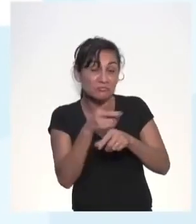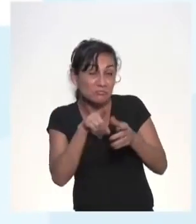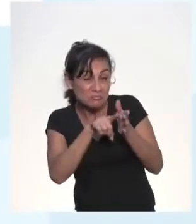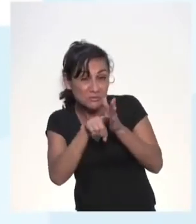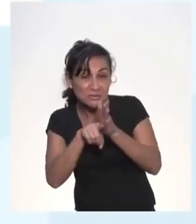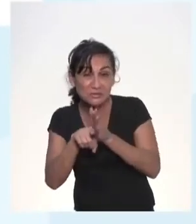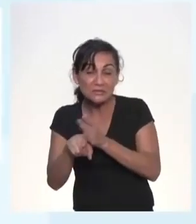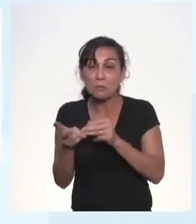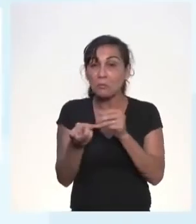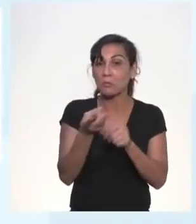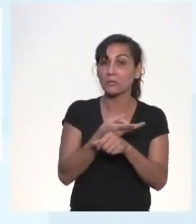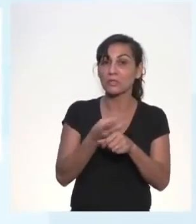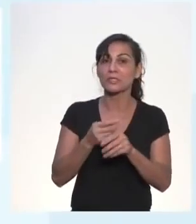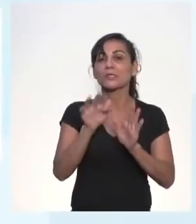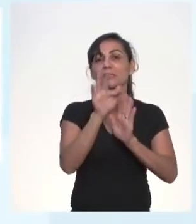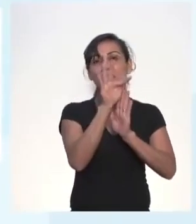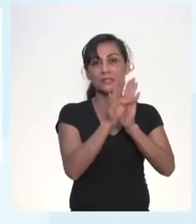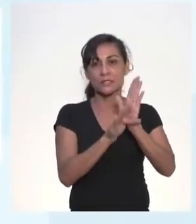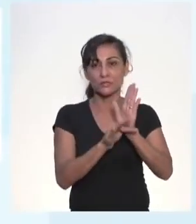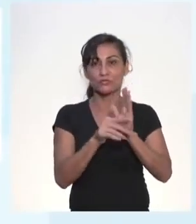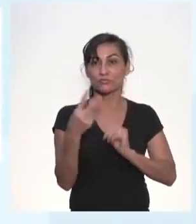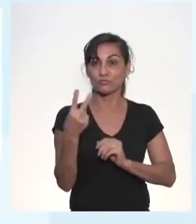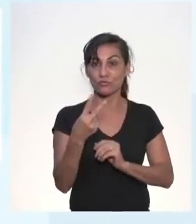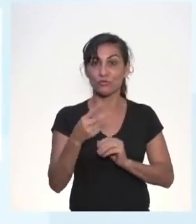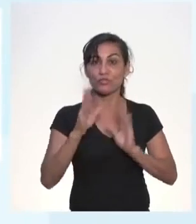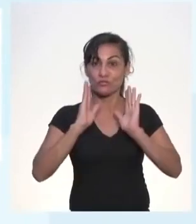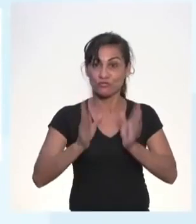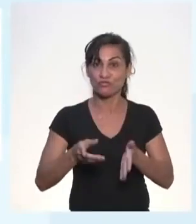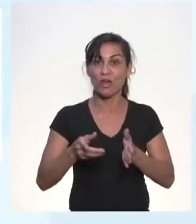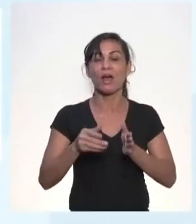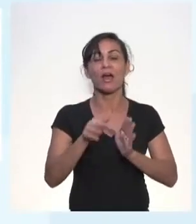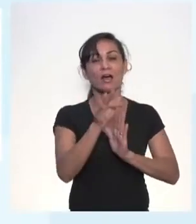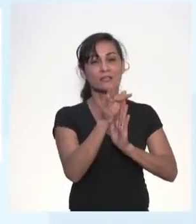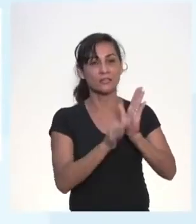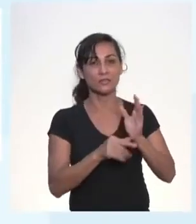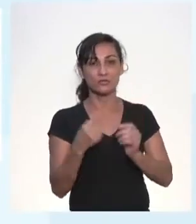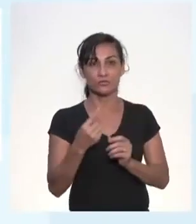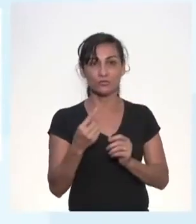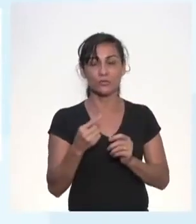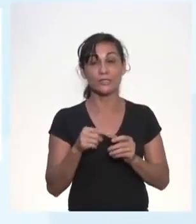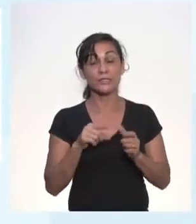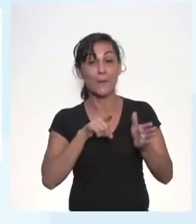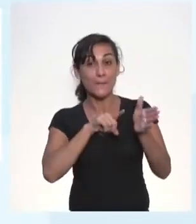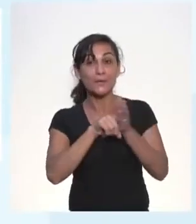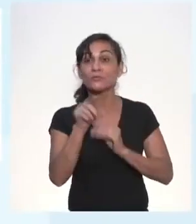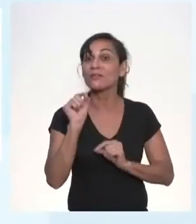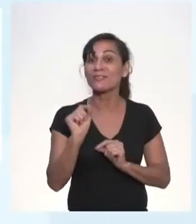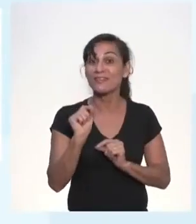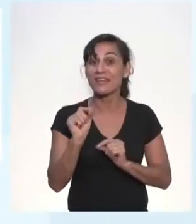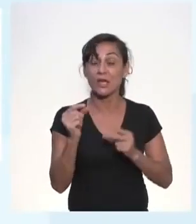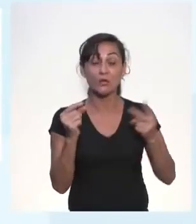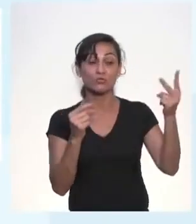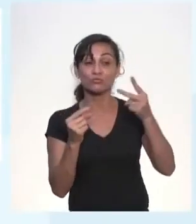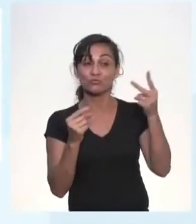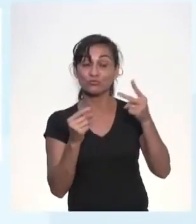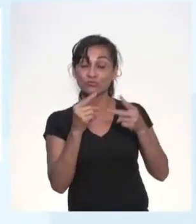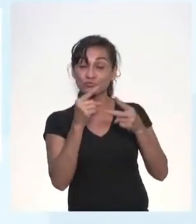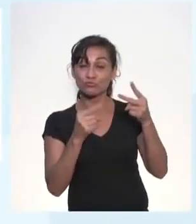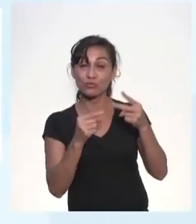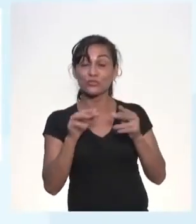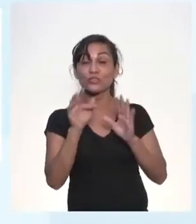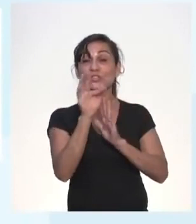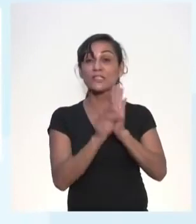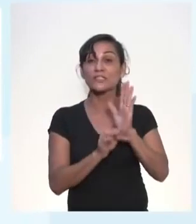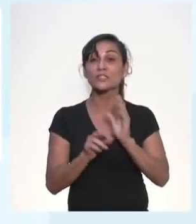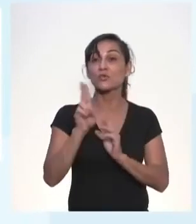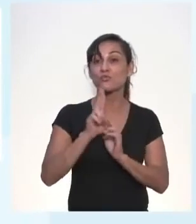então, o texto 2, já lemos o texto 1, e a questão é o seguinte, nos dois textos existe a descrição, então o uso